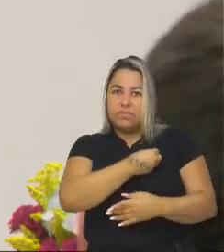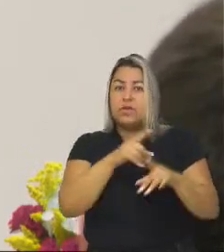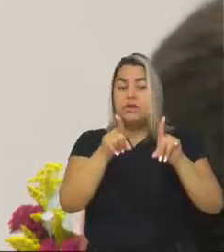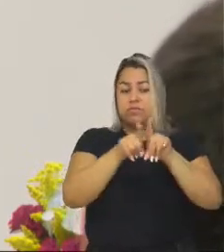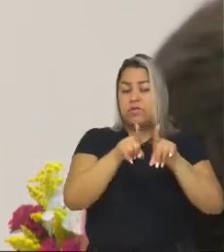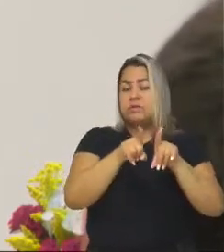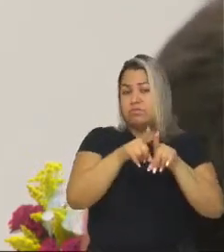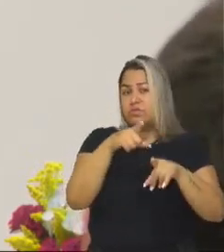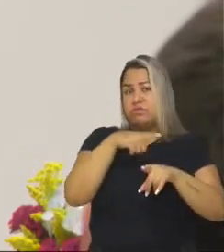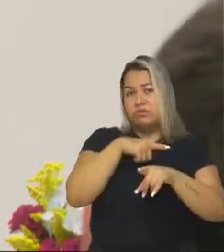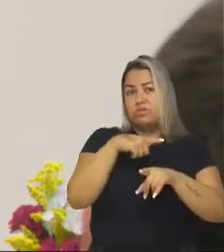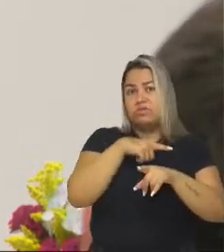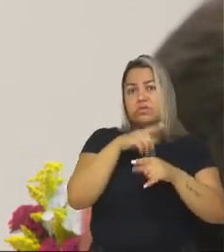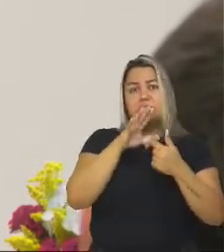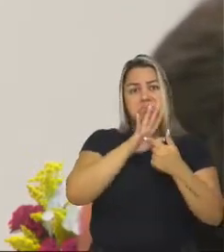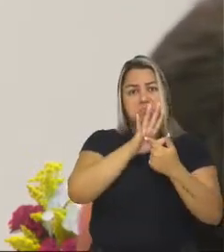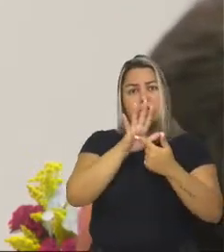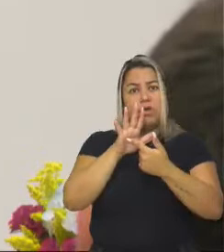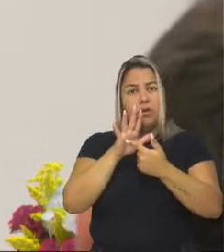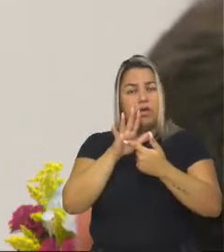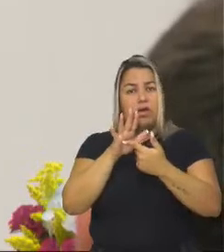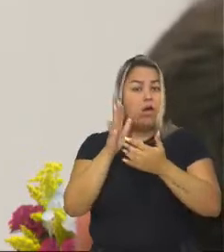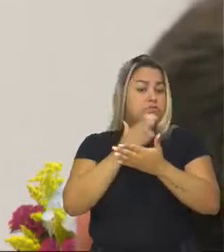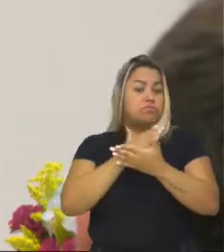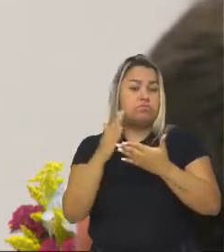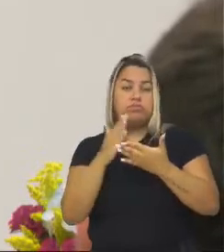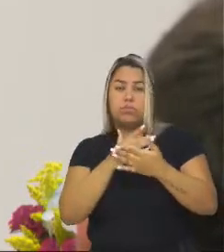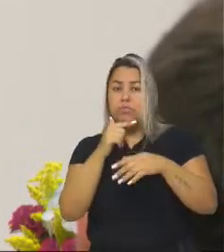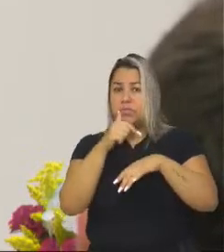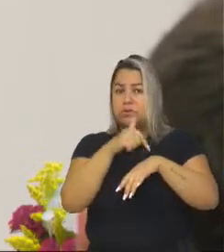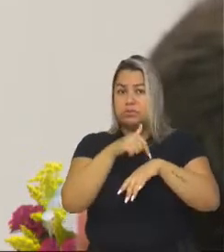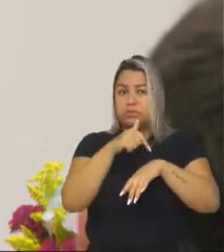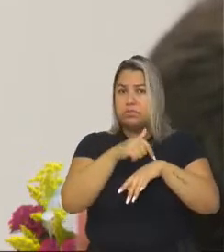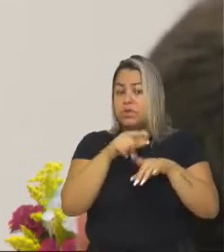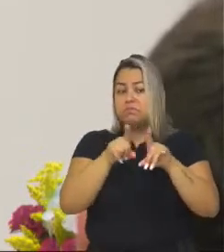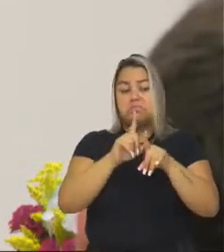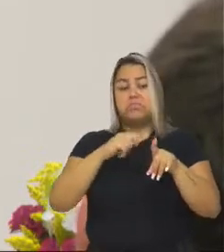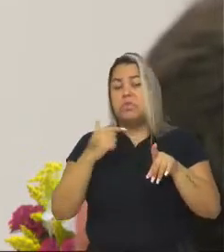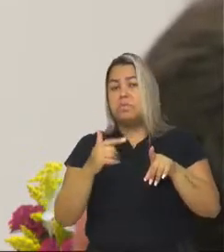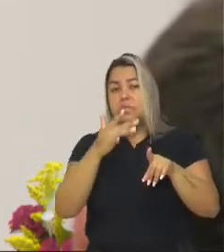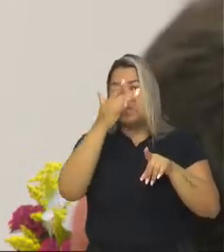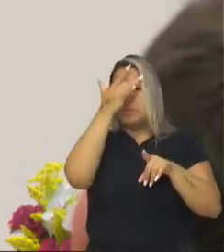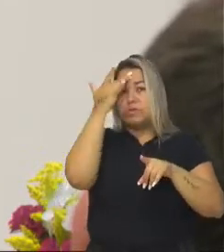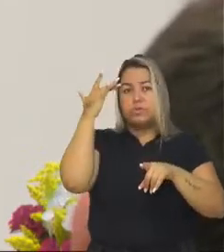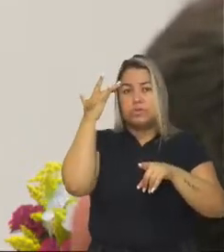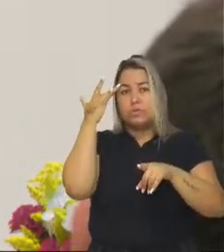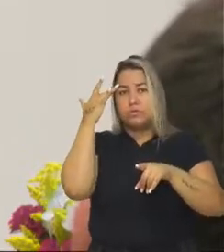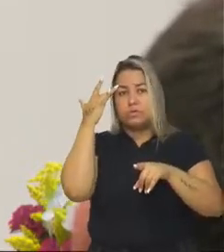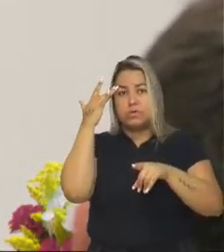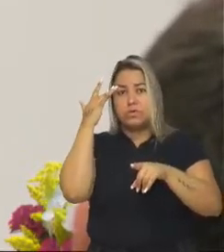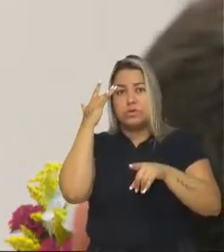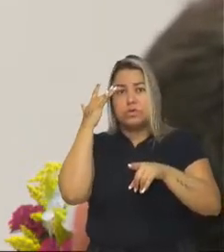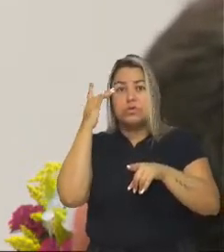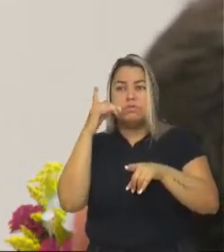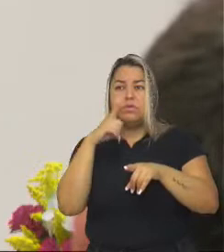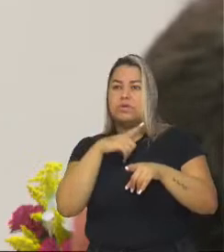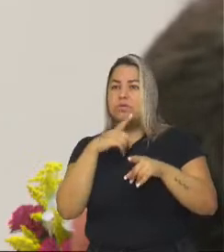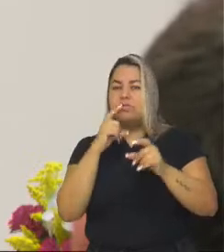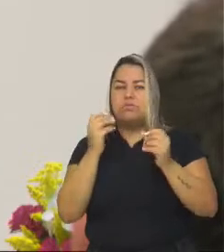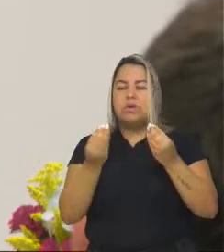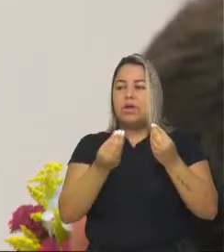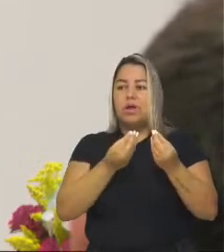que aparecer em algum momento. Então, percebam que nenhuma pessoa que se identifica ou que tem